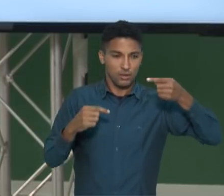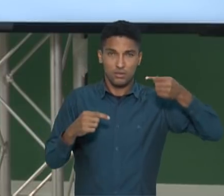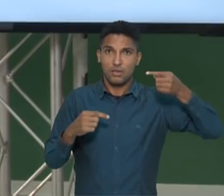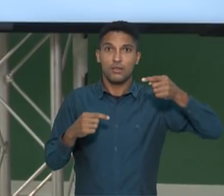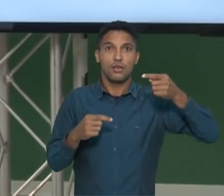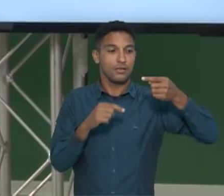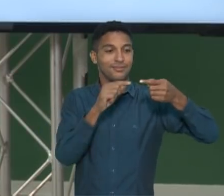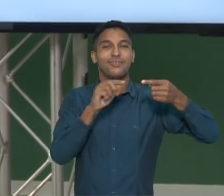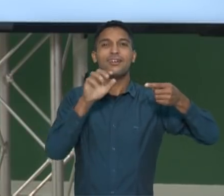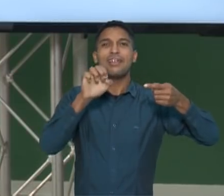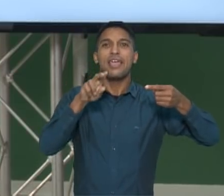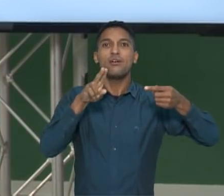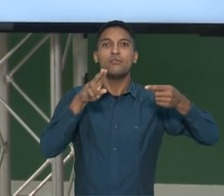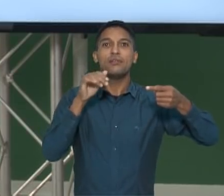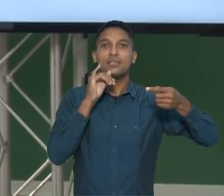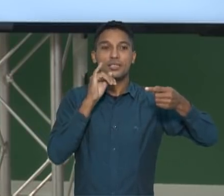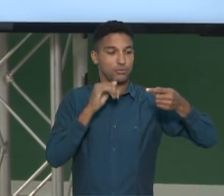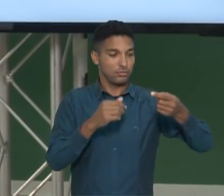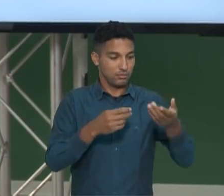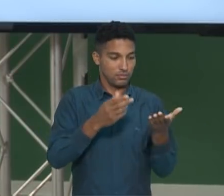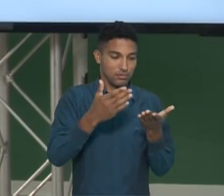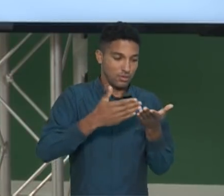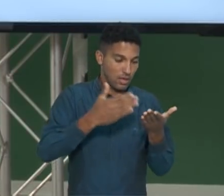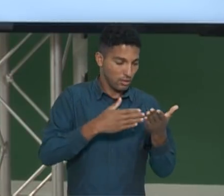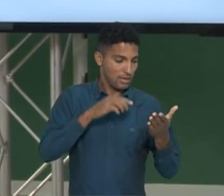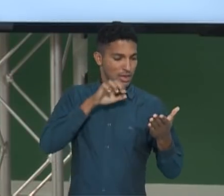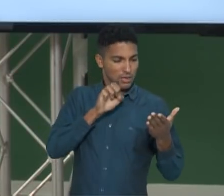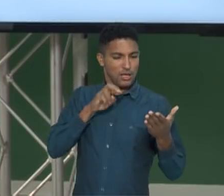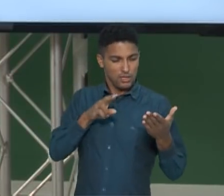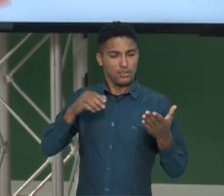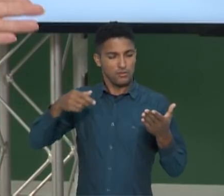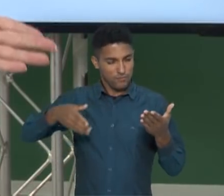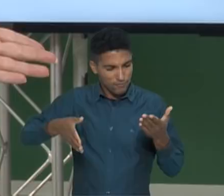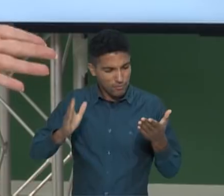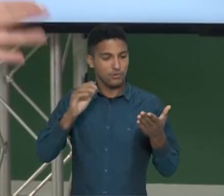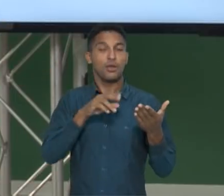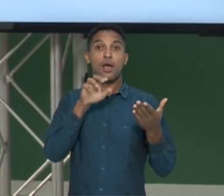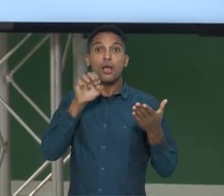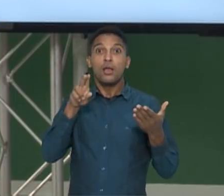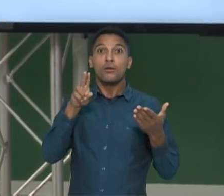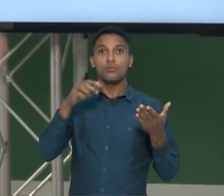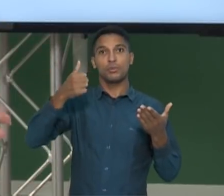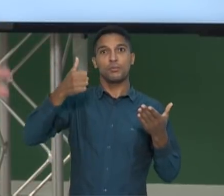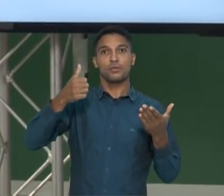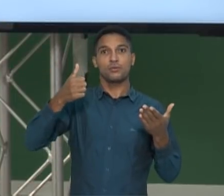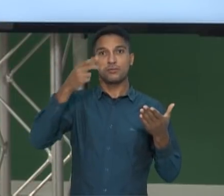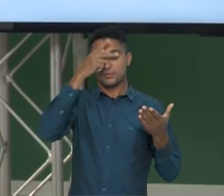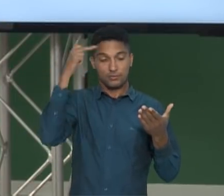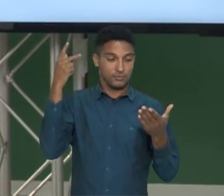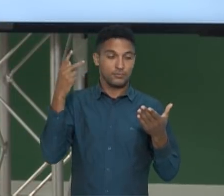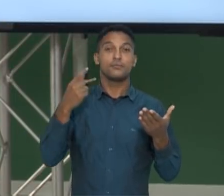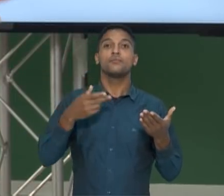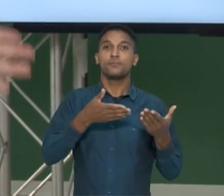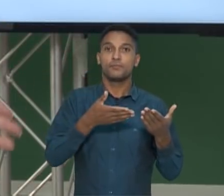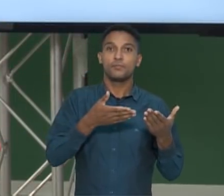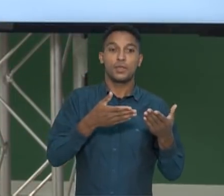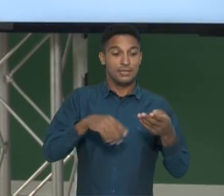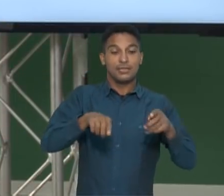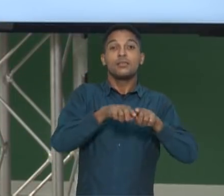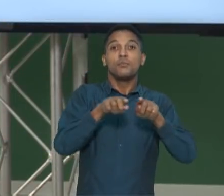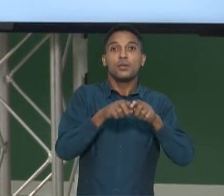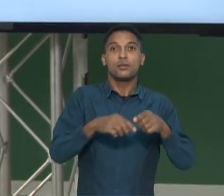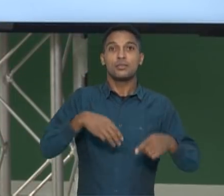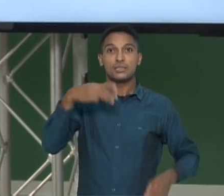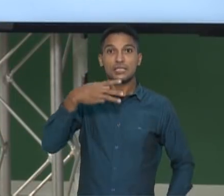se esse narrador é um observador externo que apenas narra o que aconteceu com outra pessoa, com ele ou ela, que seria o narrador em terceira